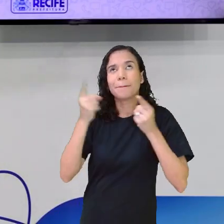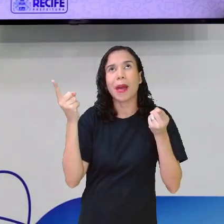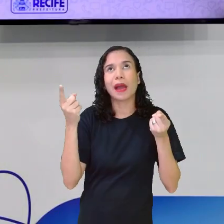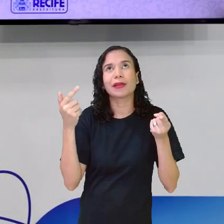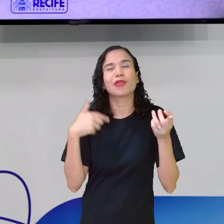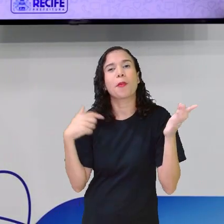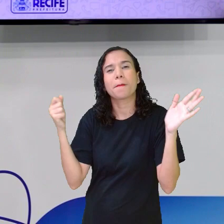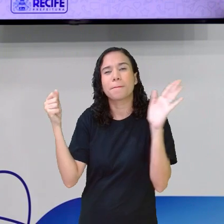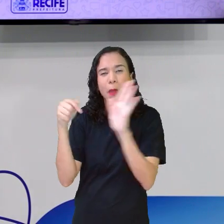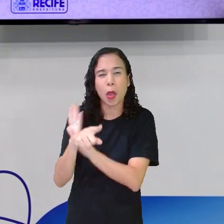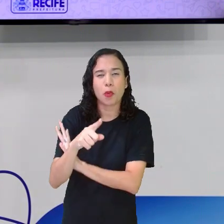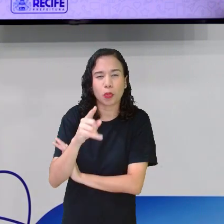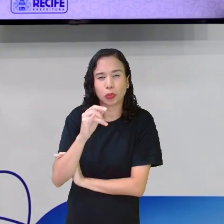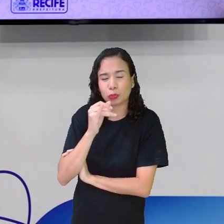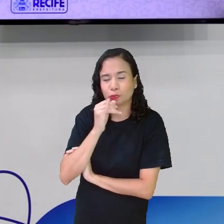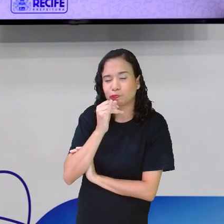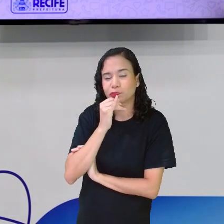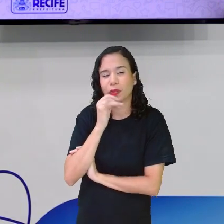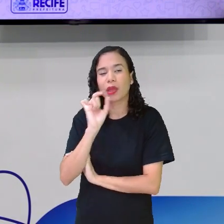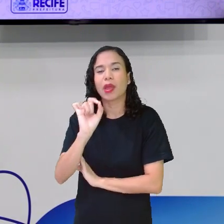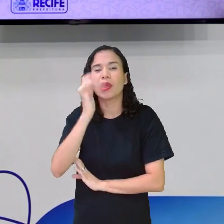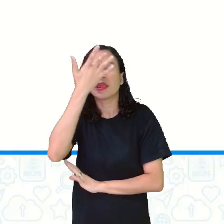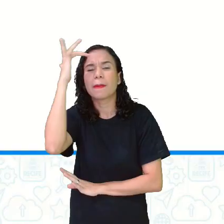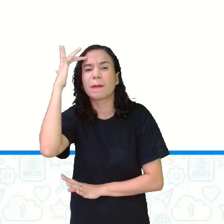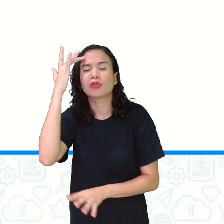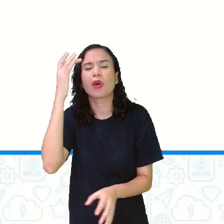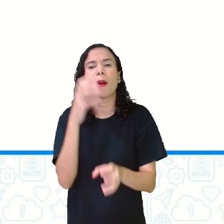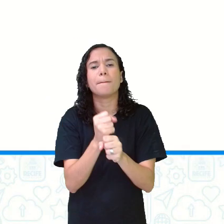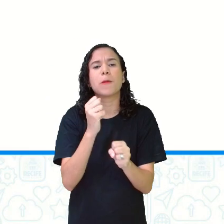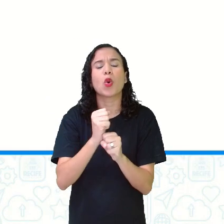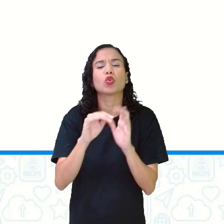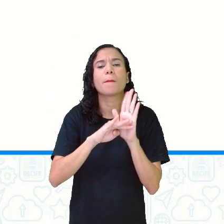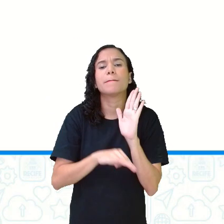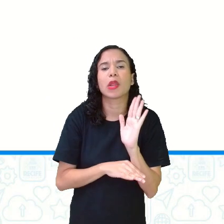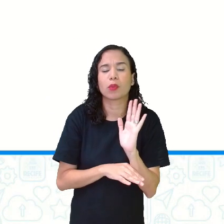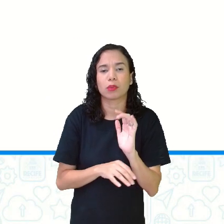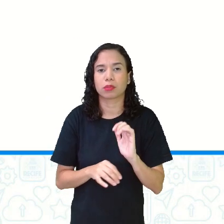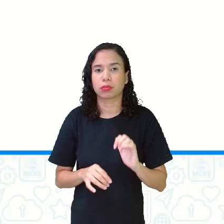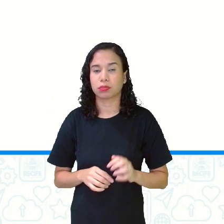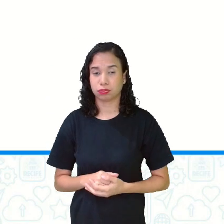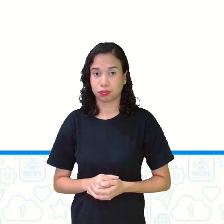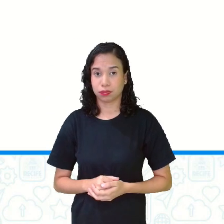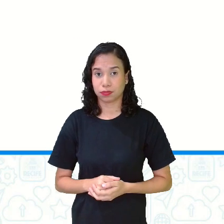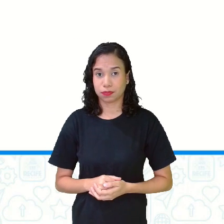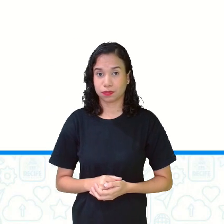perguntar, ainda pegando o gancho, quem foi que marcou menos pontos?